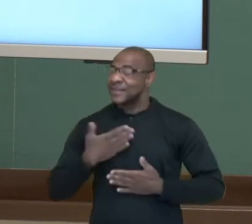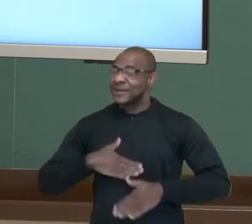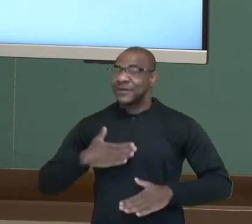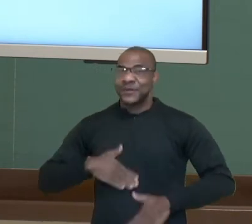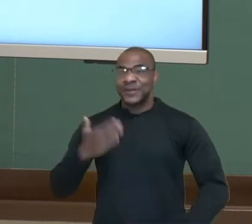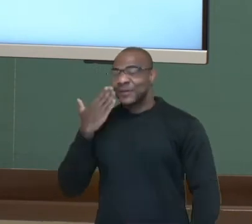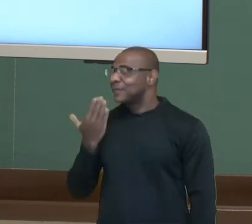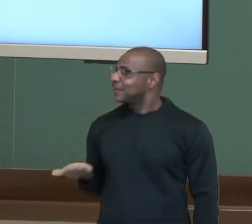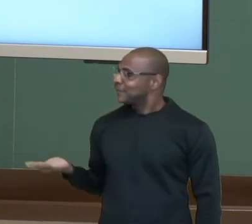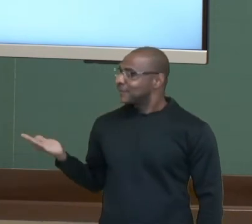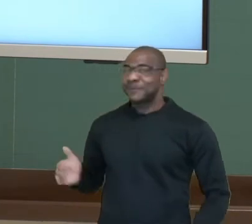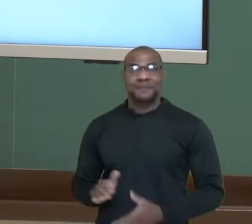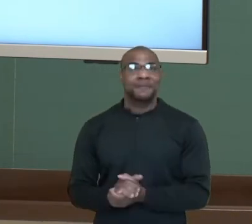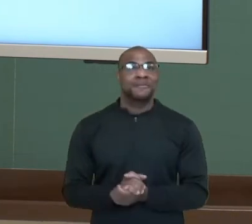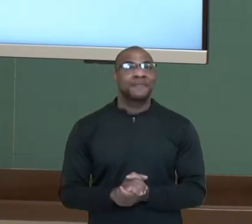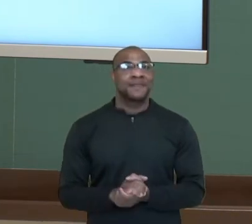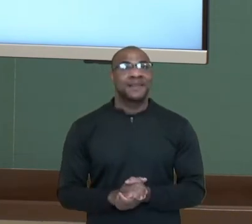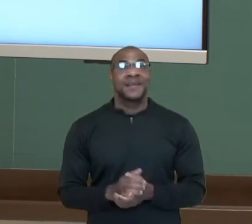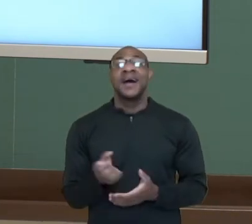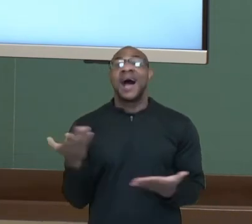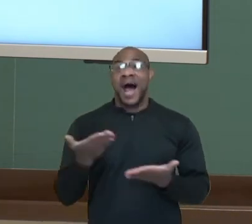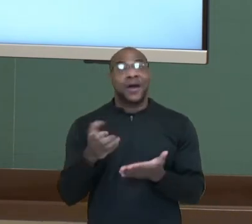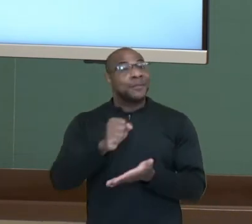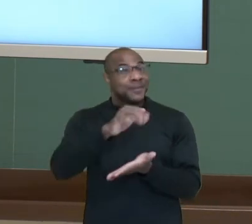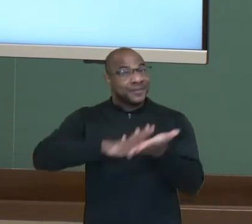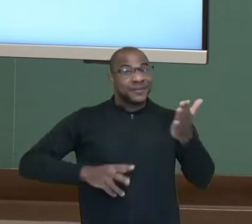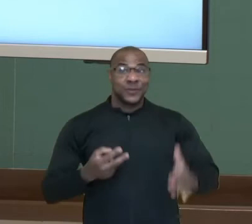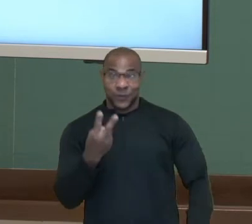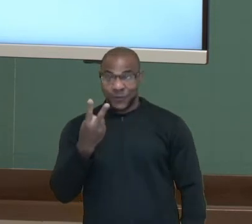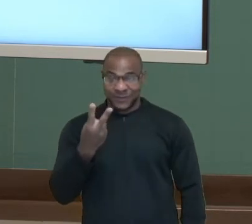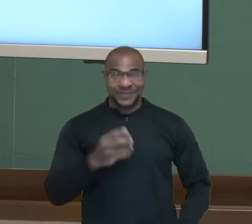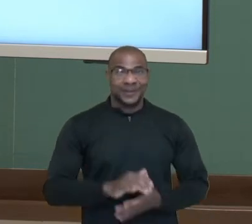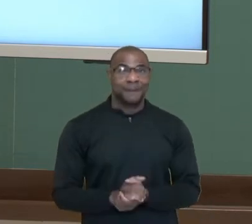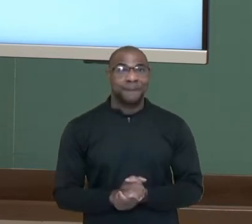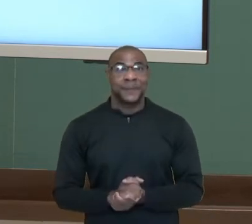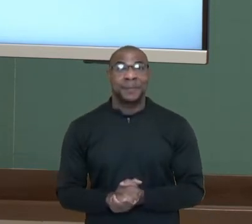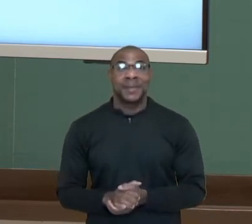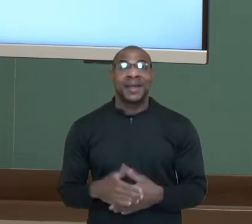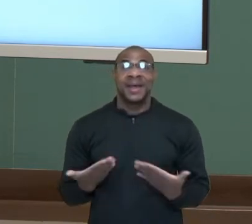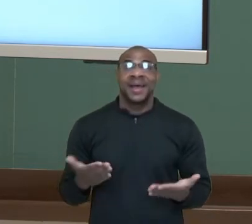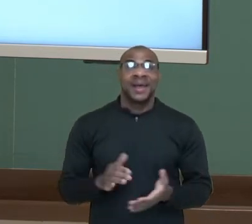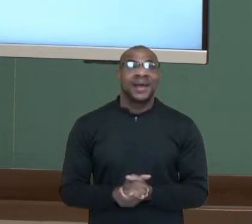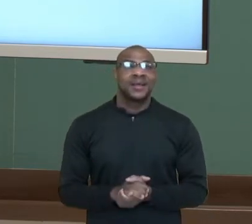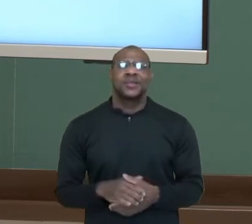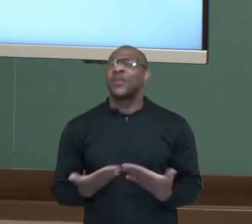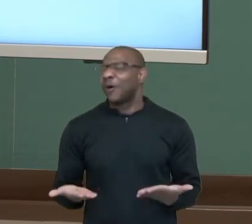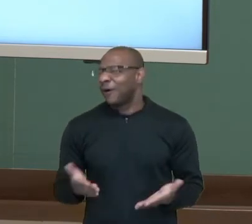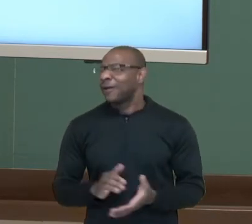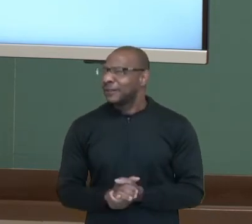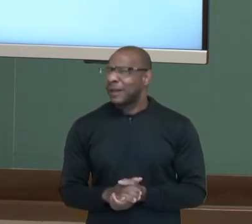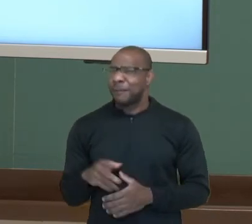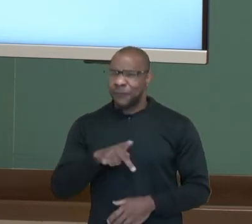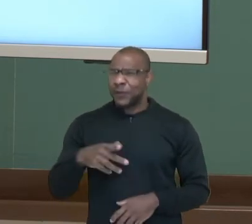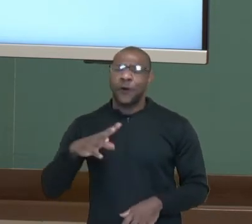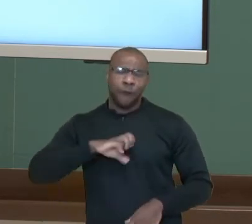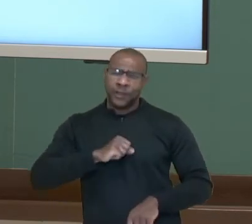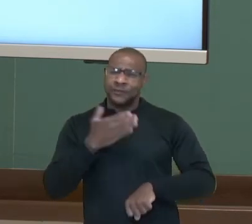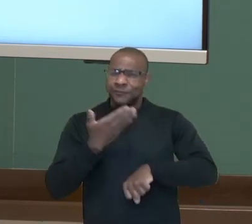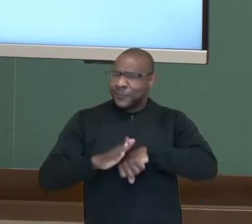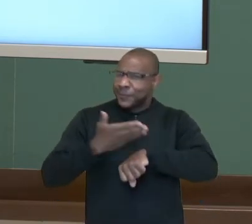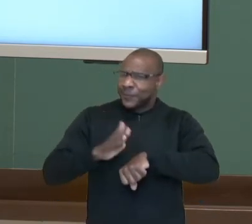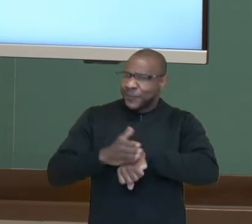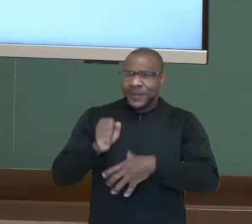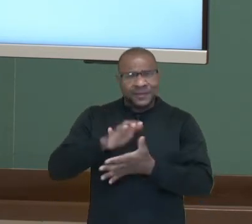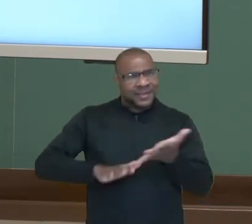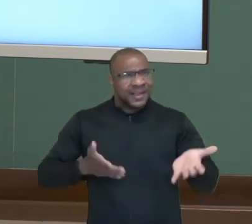esse exercício 1, vamos fazer o exercício 2, né? Aí chegou essa professora que só gosta de fazer exercício. É para você se